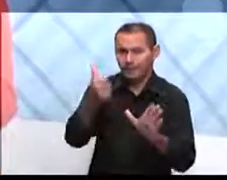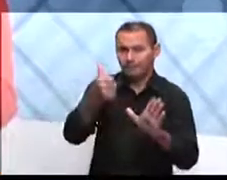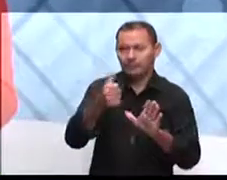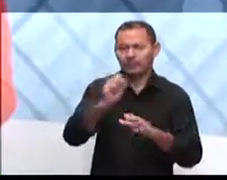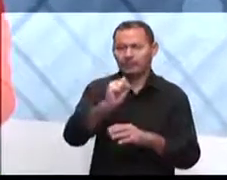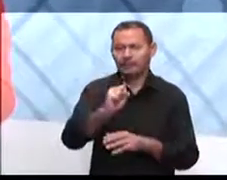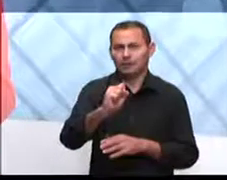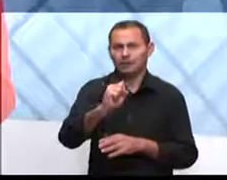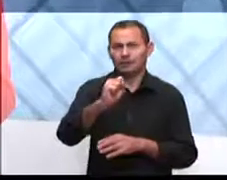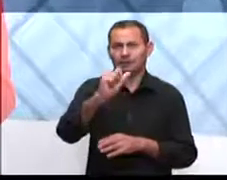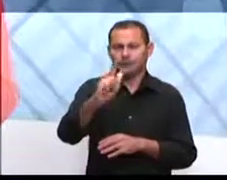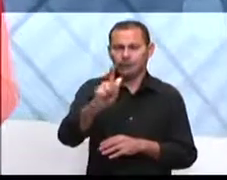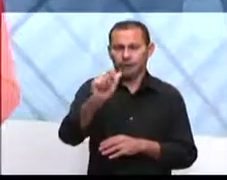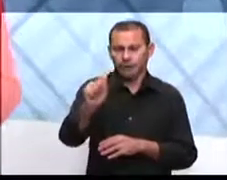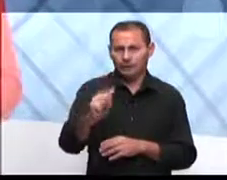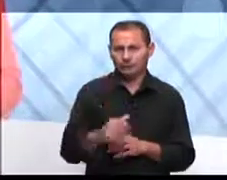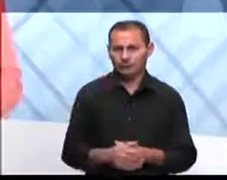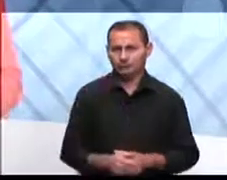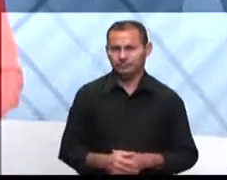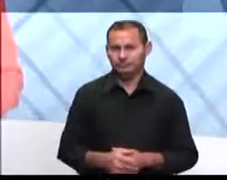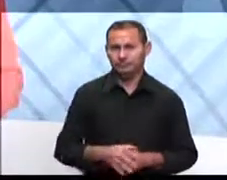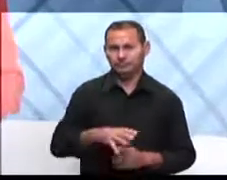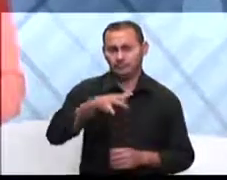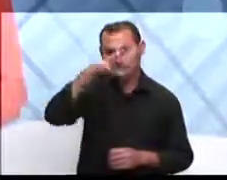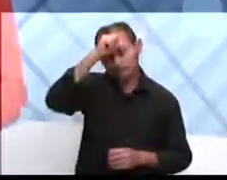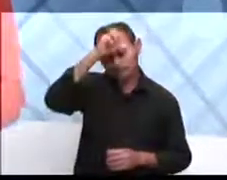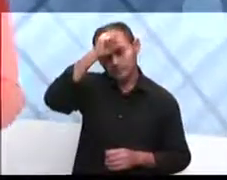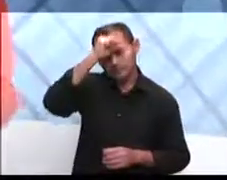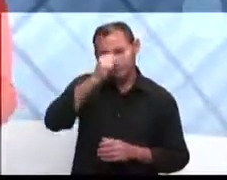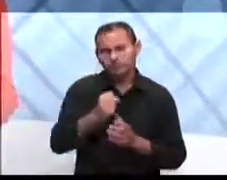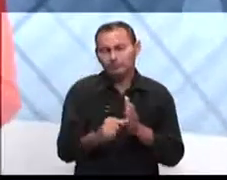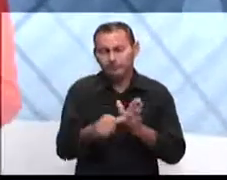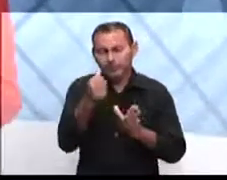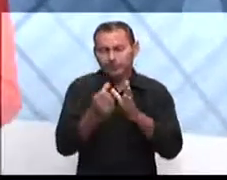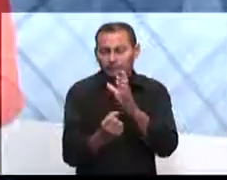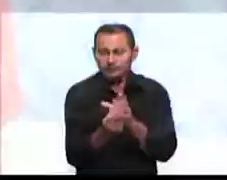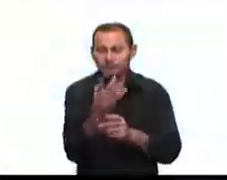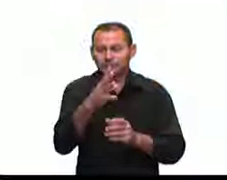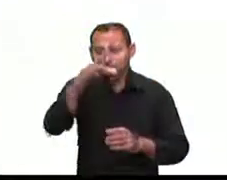primeira situação geradora de aprendizagem. Vamos lá.